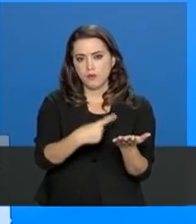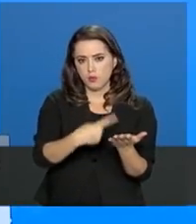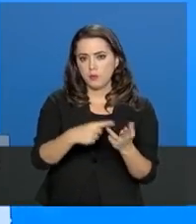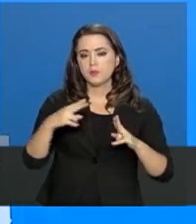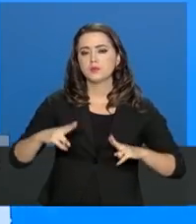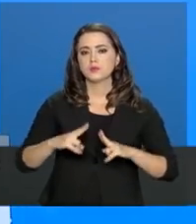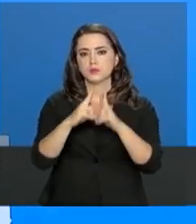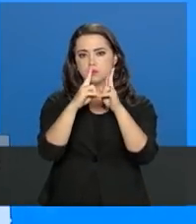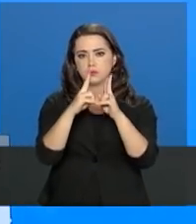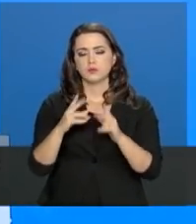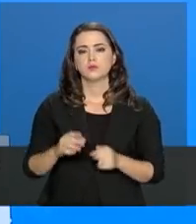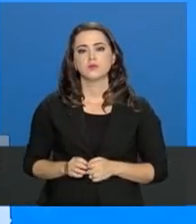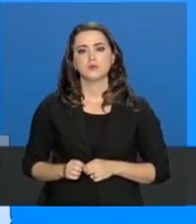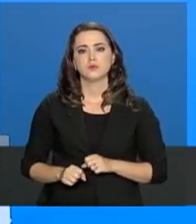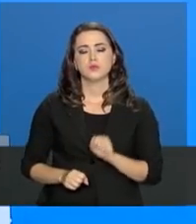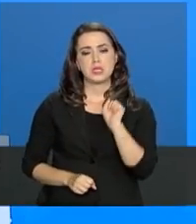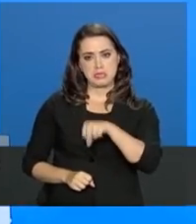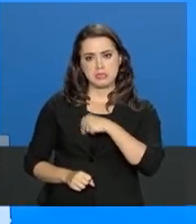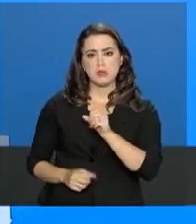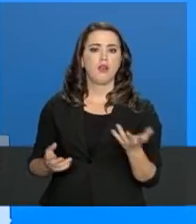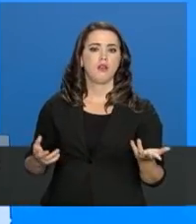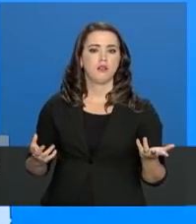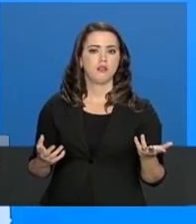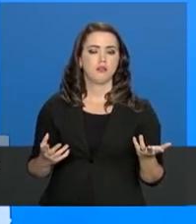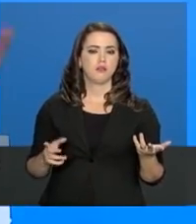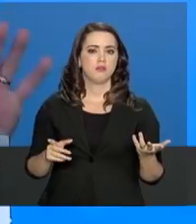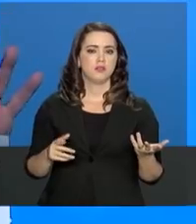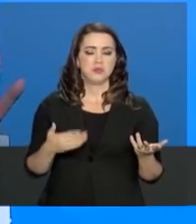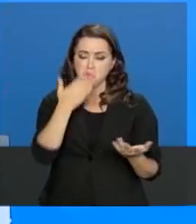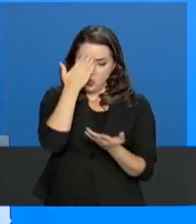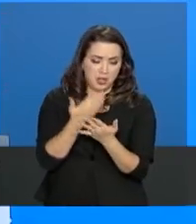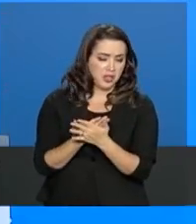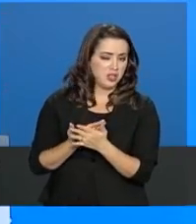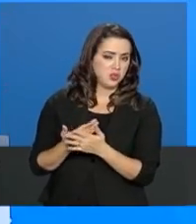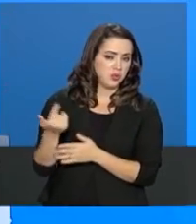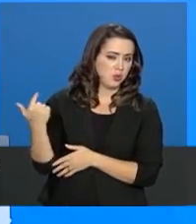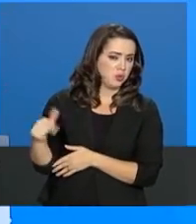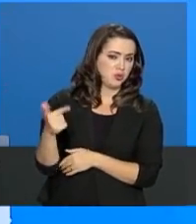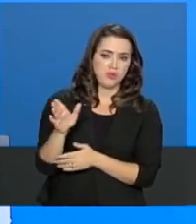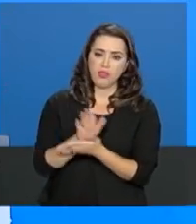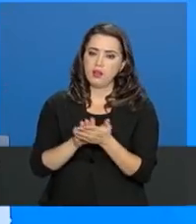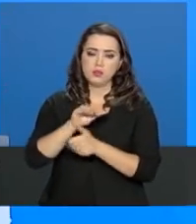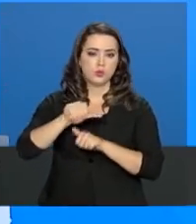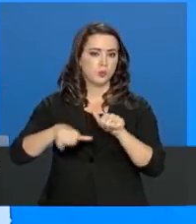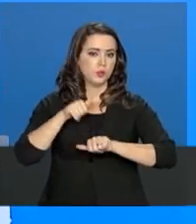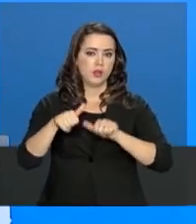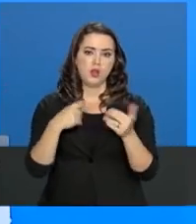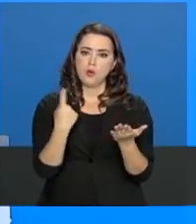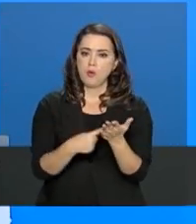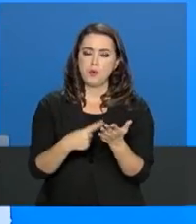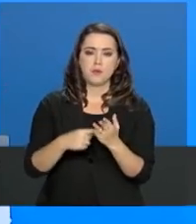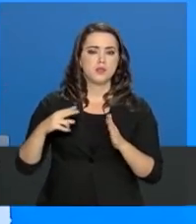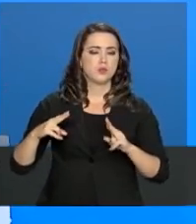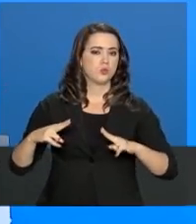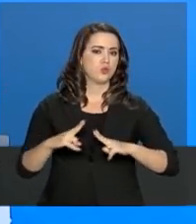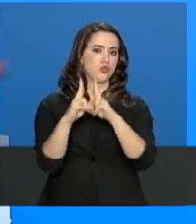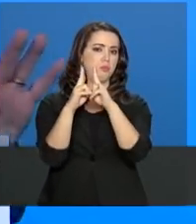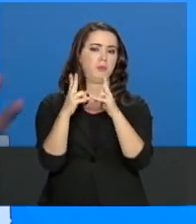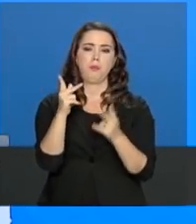oi oi mas não tem não creio que haverá haverá modificação nessa nessa posição não é